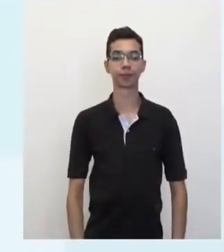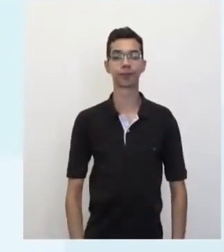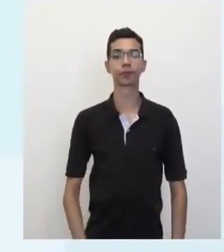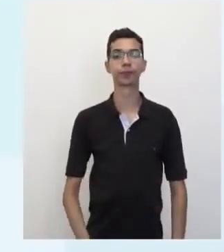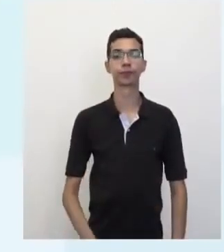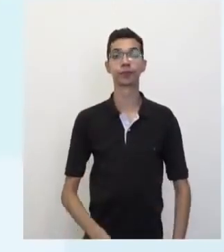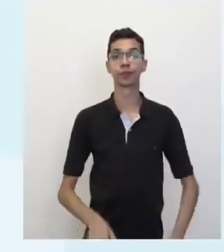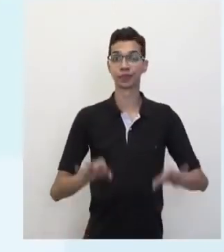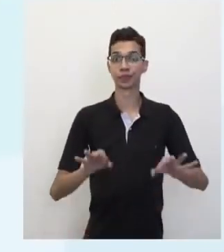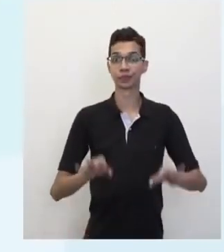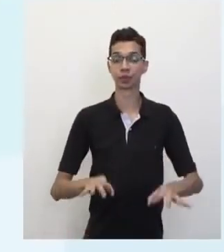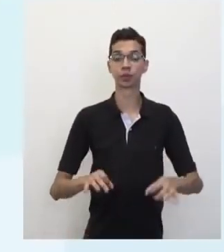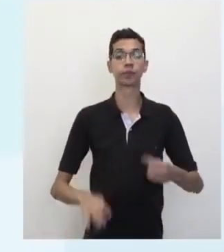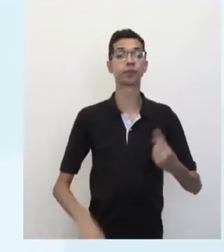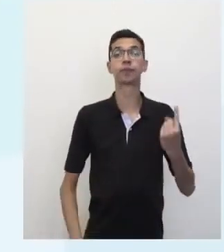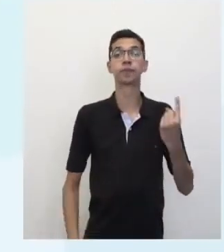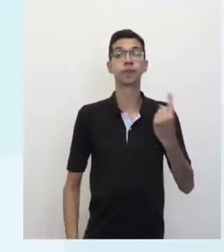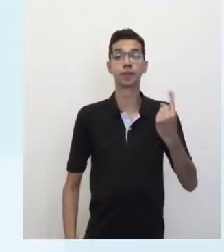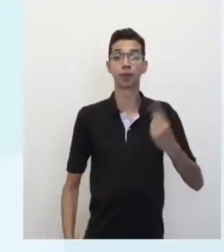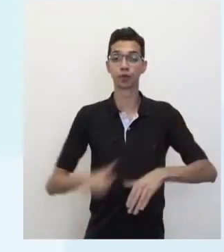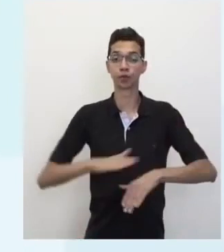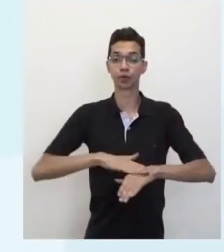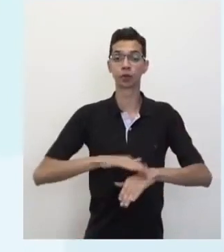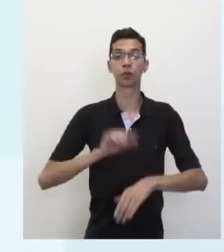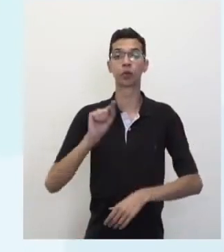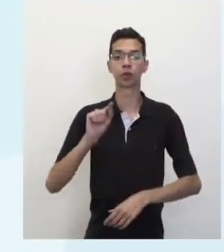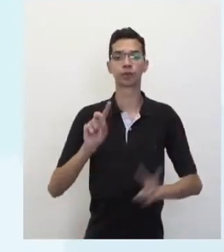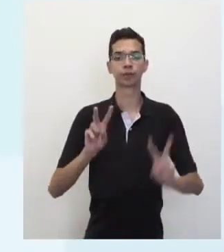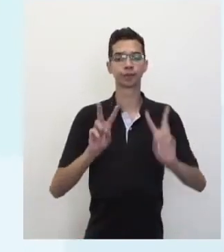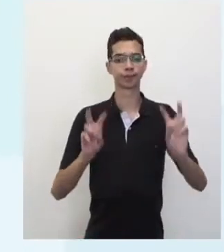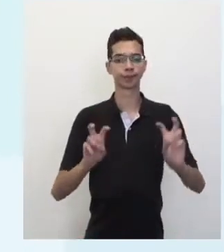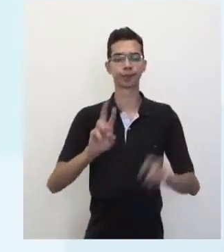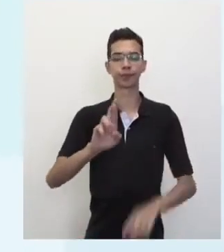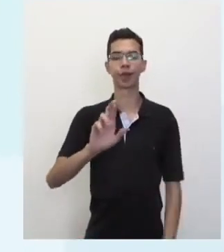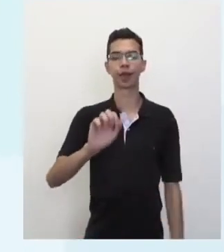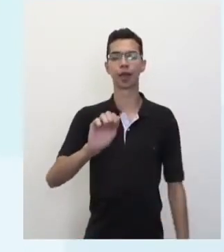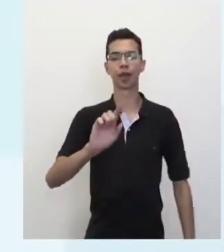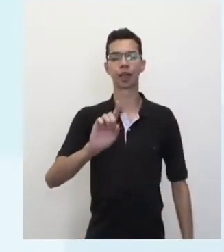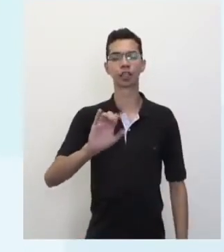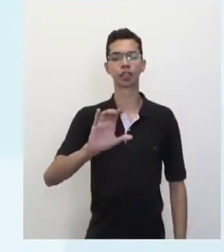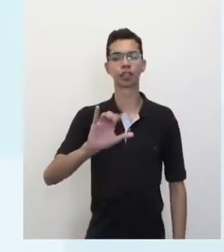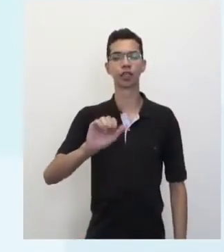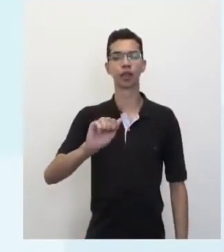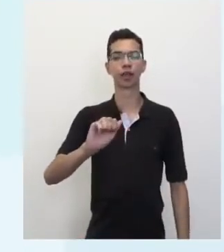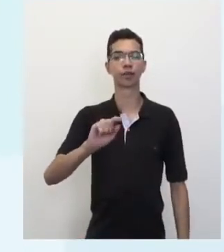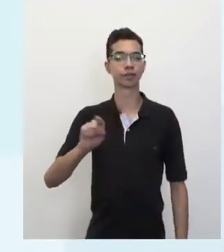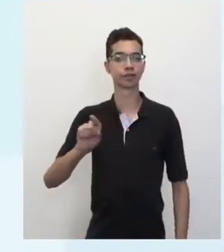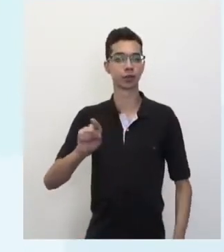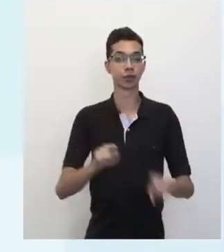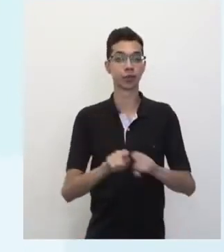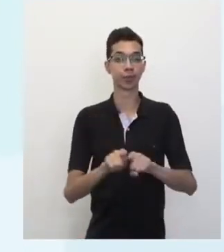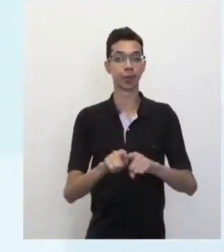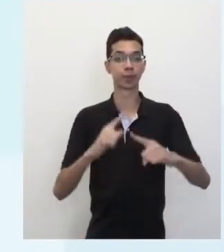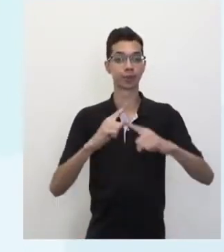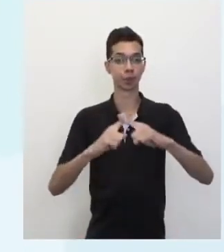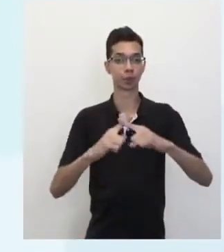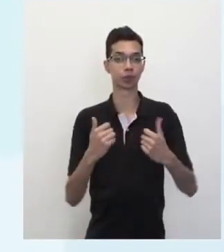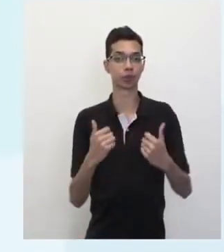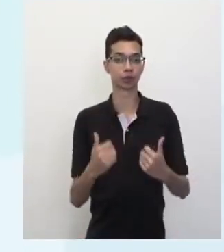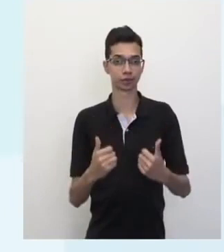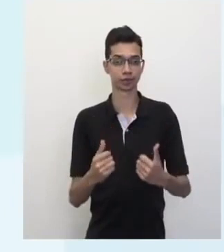aqui, ó. Primeira coisa que a gente vai fazer são as radiciações e as potenciações, na ordem que aparecer, tá?